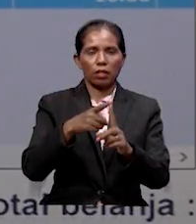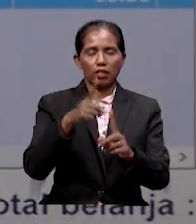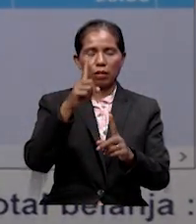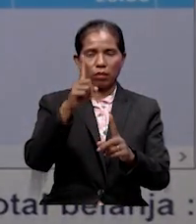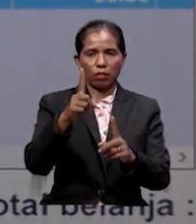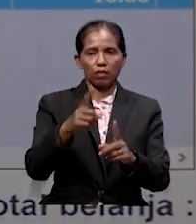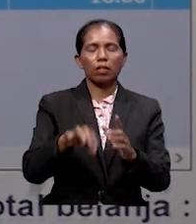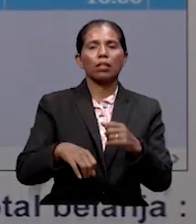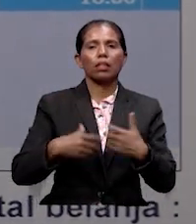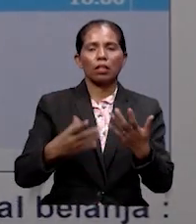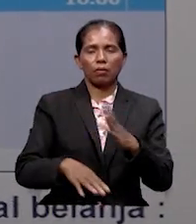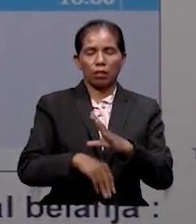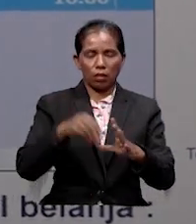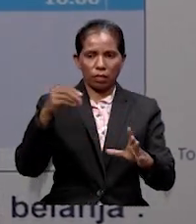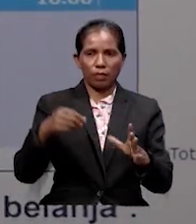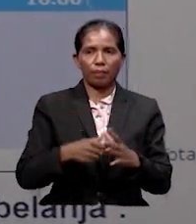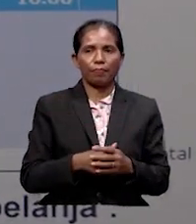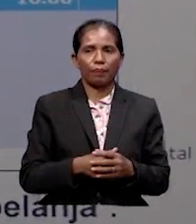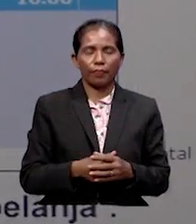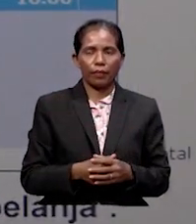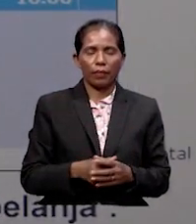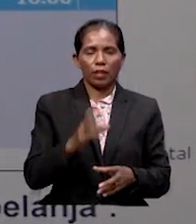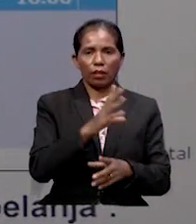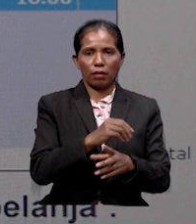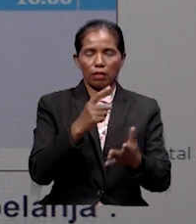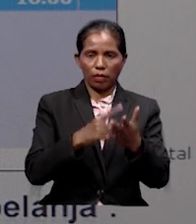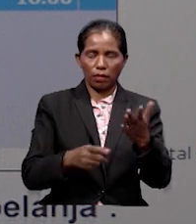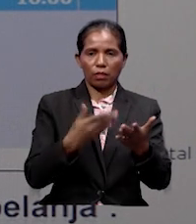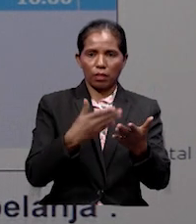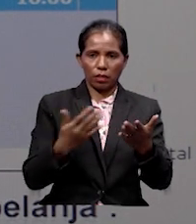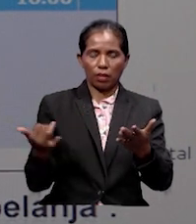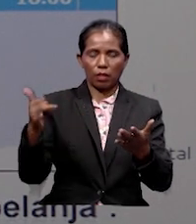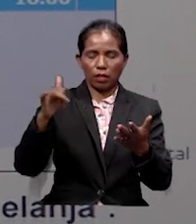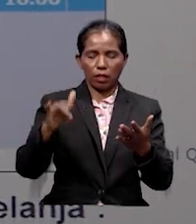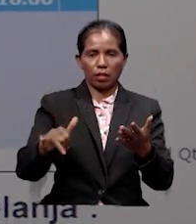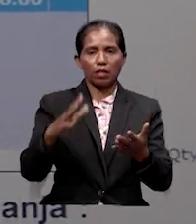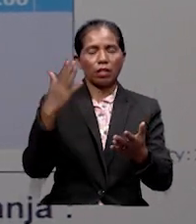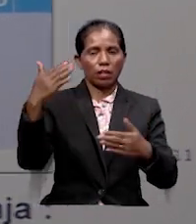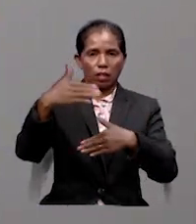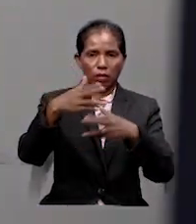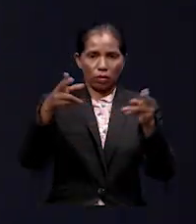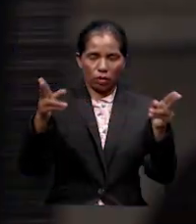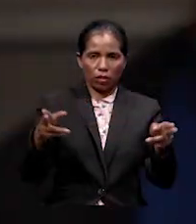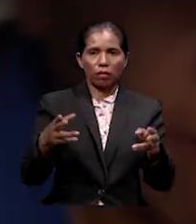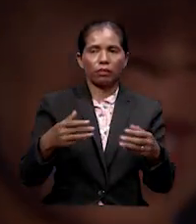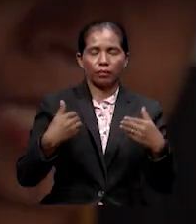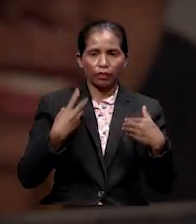hira maksai. I komoditi sai da maka sasaan sai da maka contentor lar. Tamba ne maka ita persisa